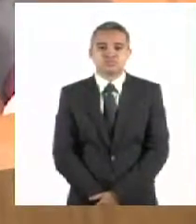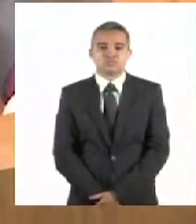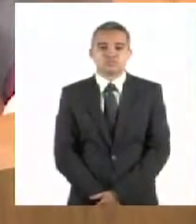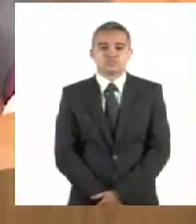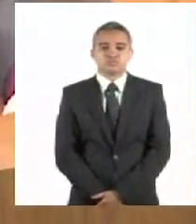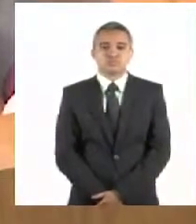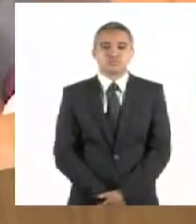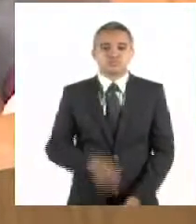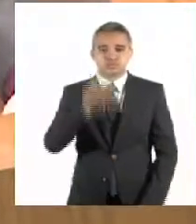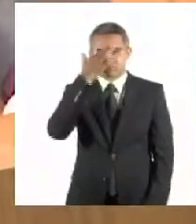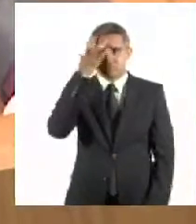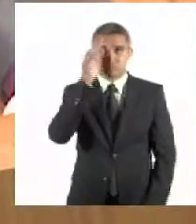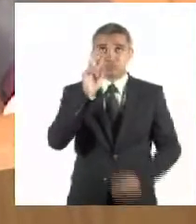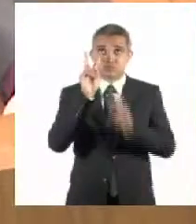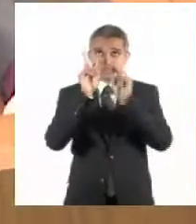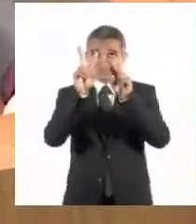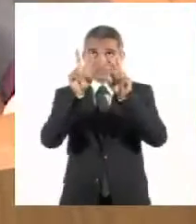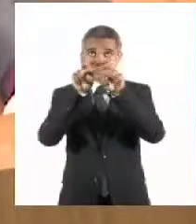galeria,